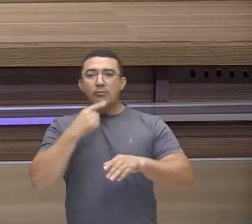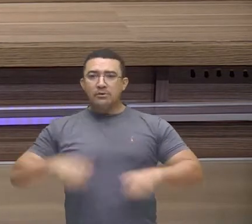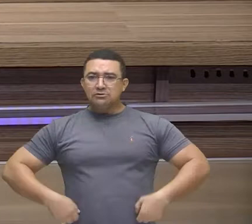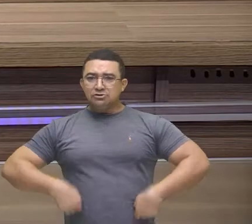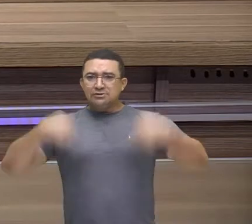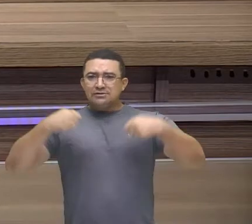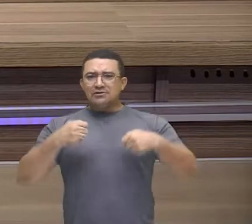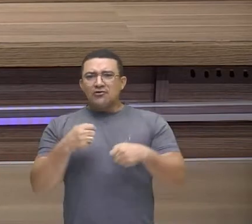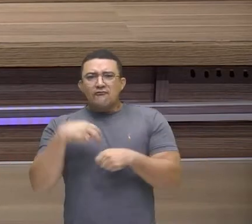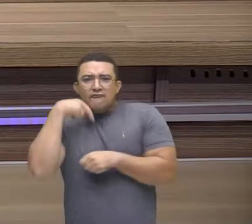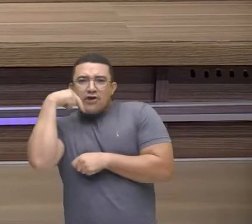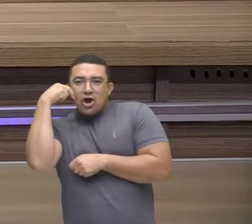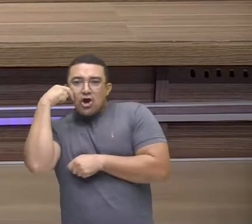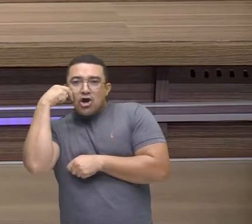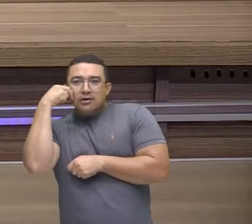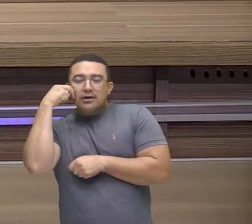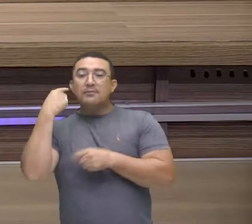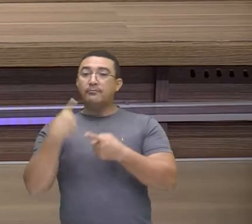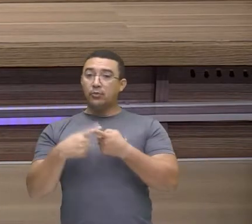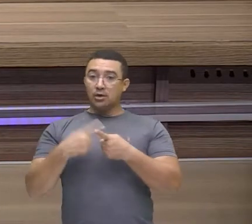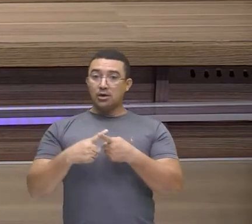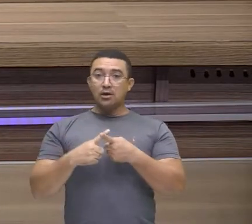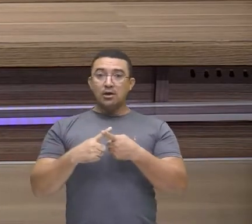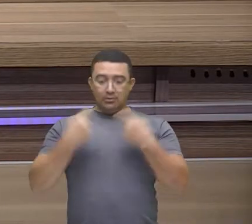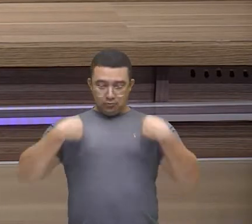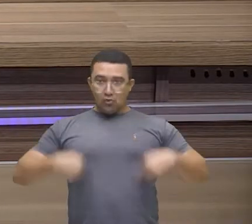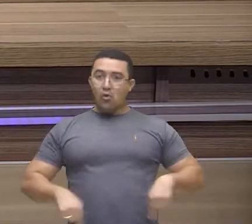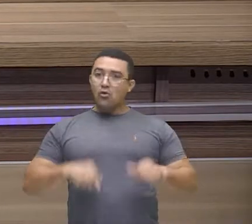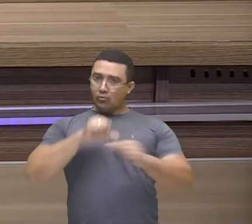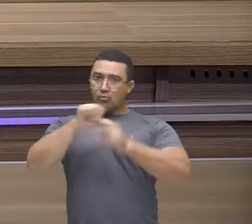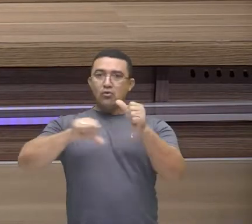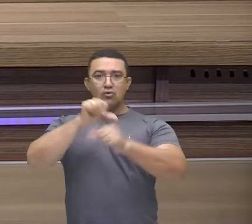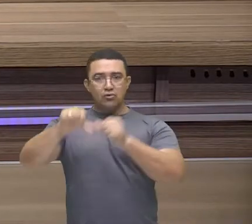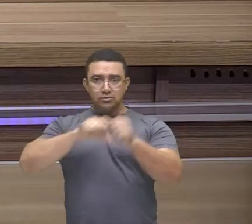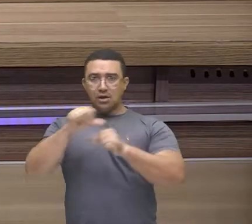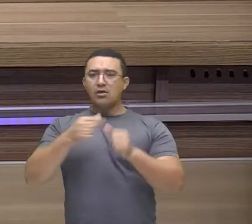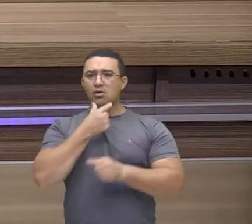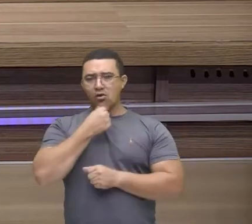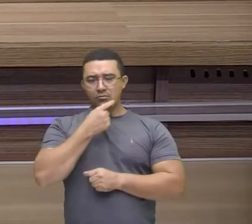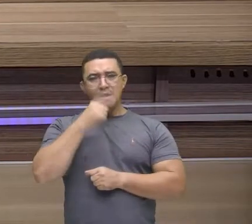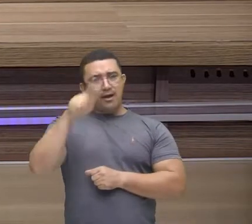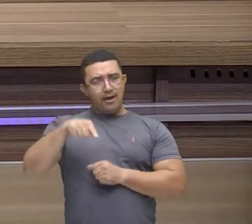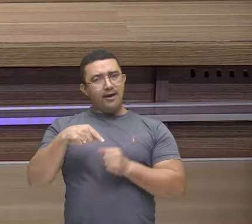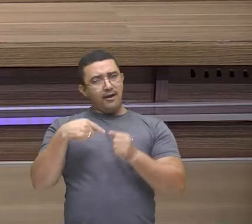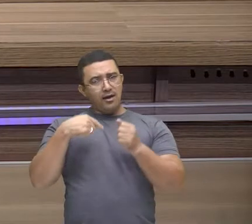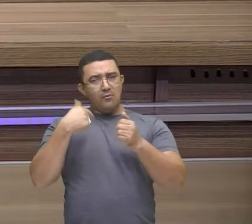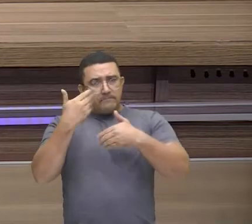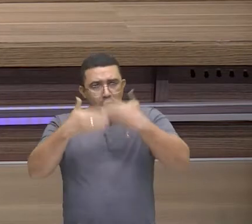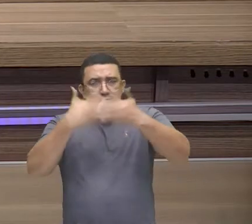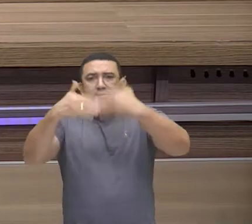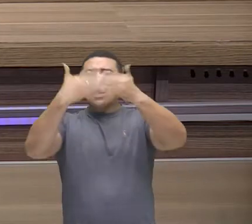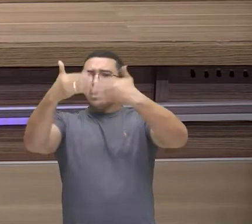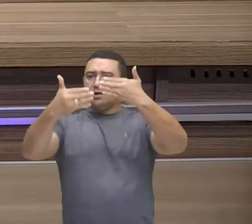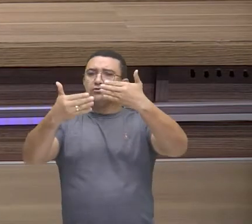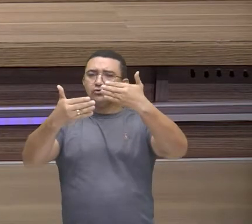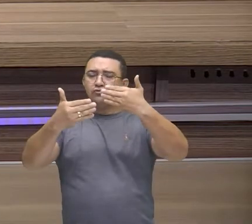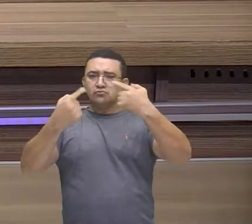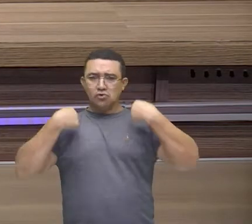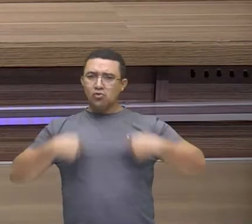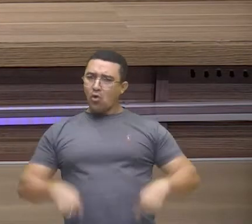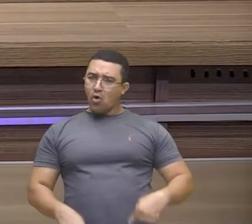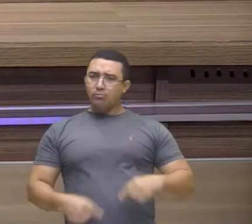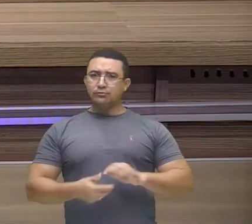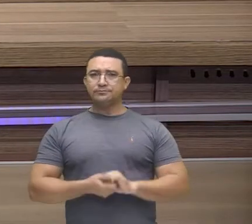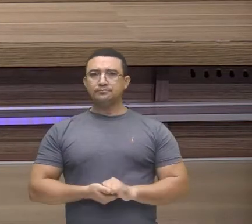vê o quê? O menino tem uma transformação no seu corpo. Mas ele está dentro de um processo de evolução físico. Então,